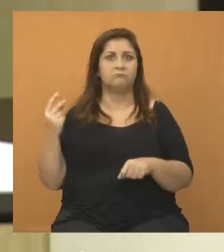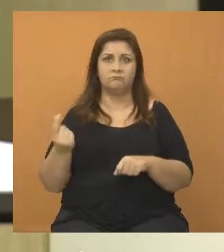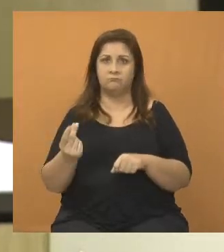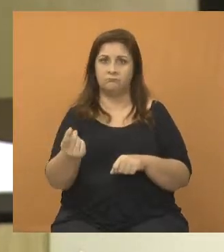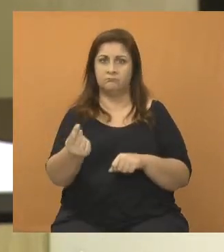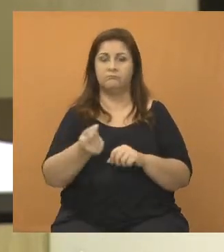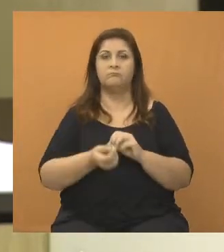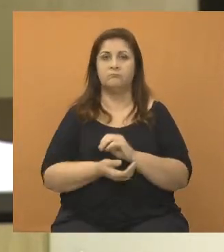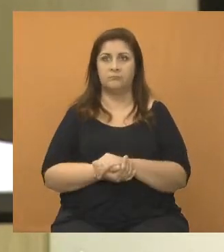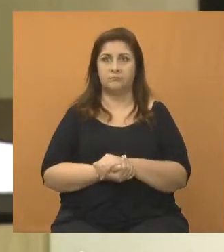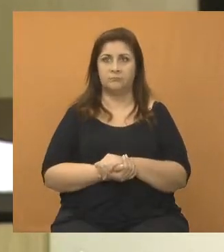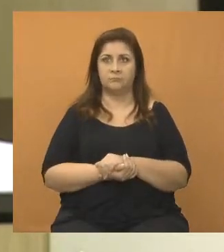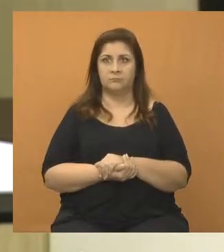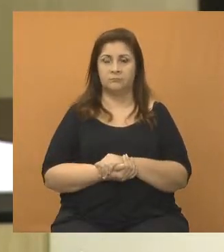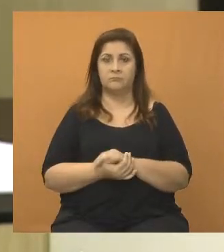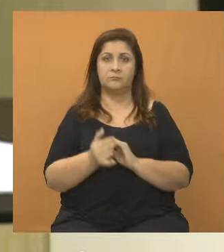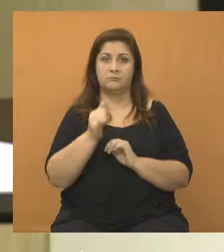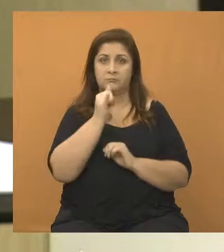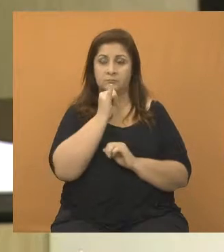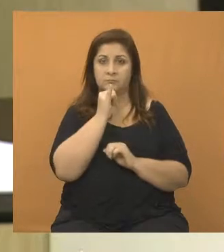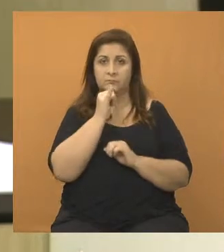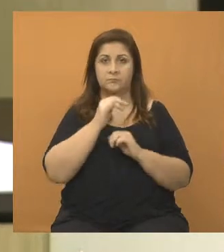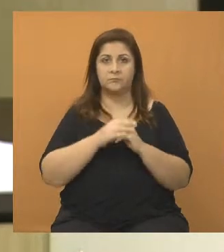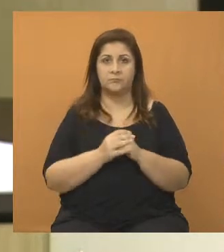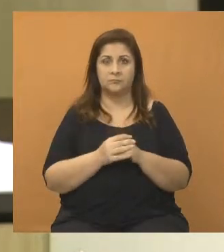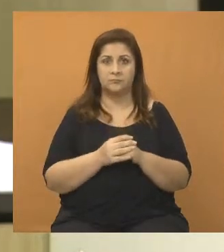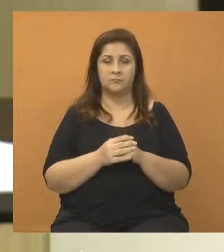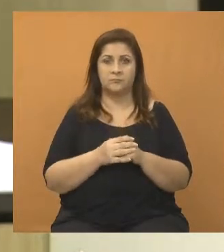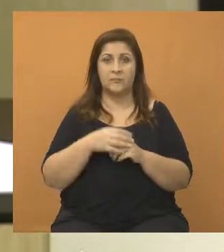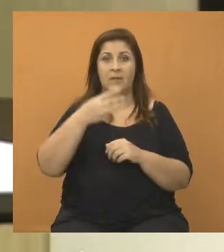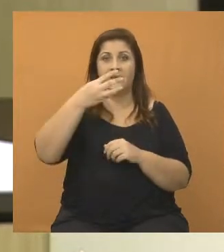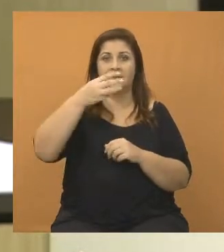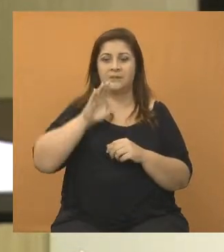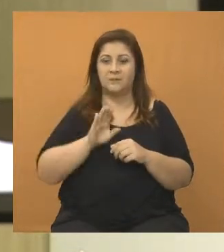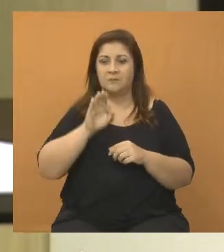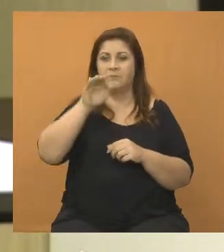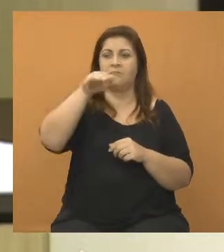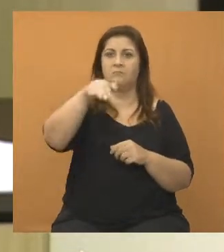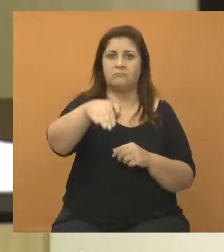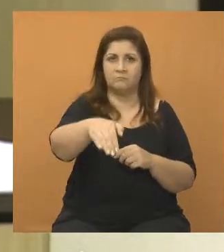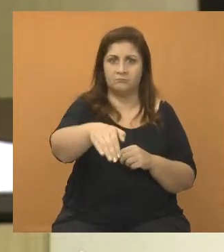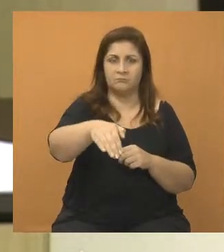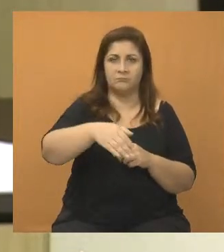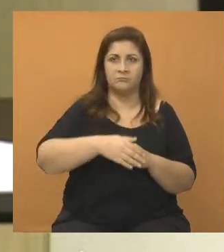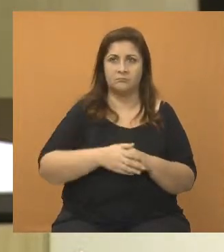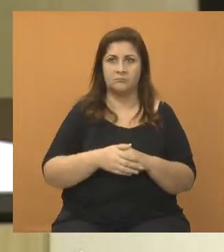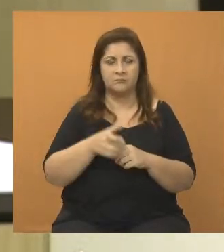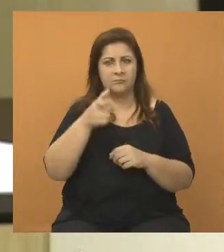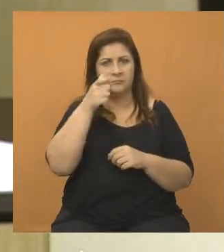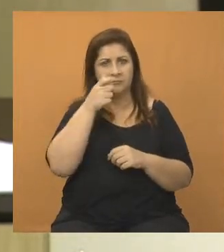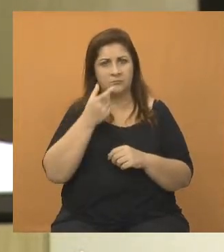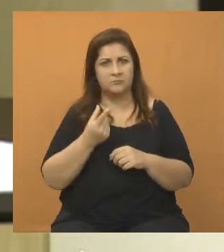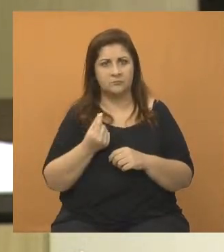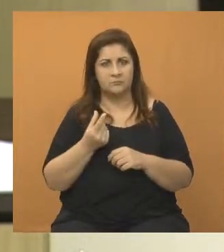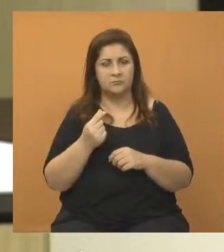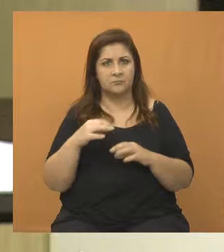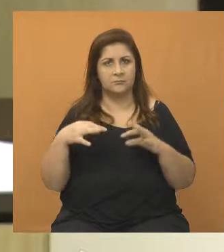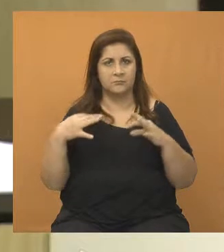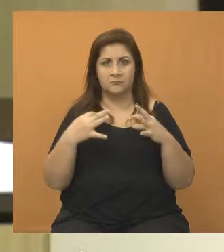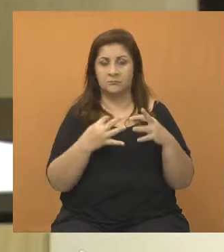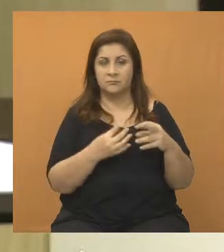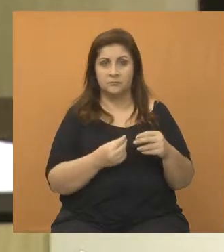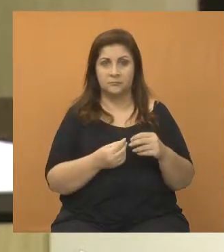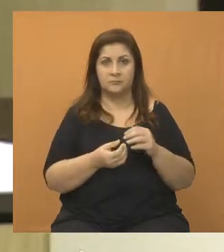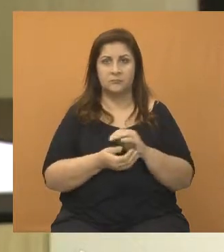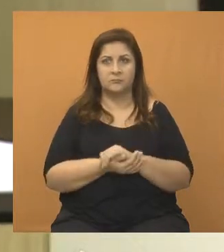cidade de Careim, como a terceira ponte. E daí você pega o orçamento total,